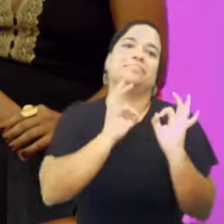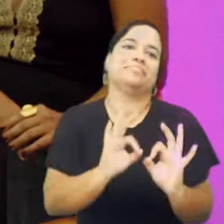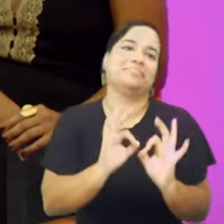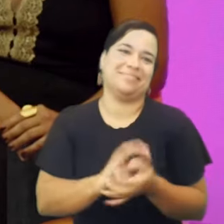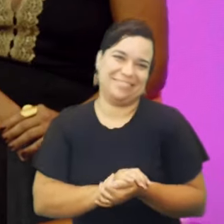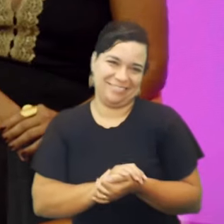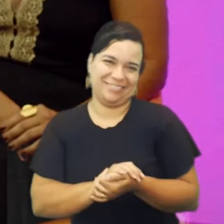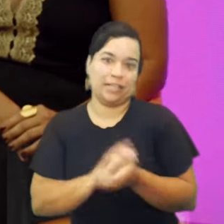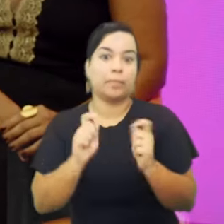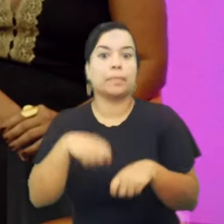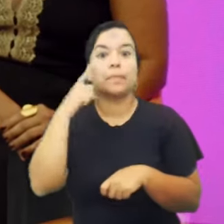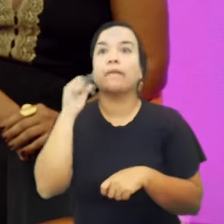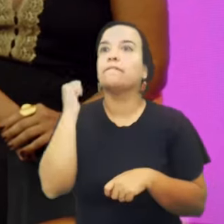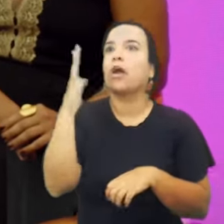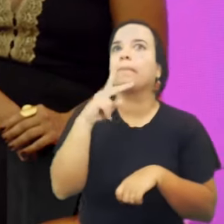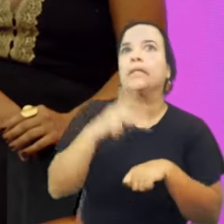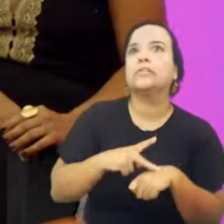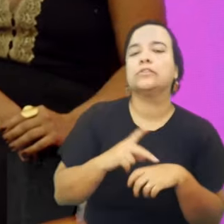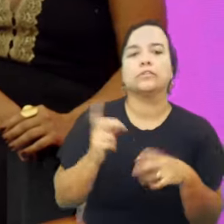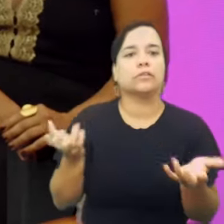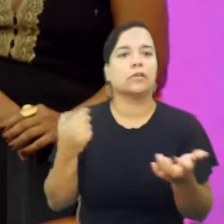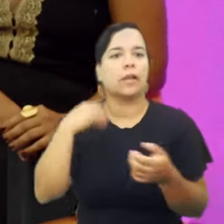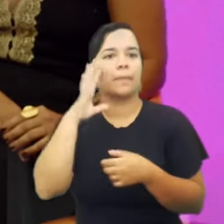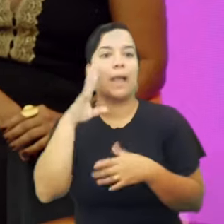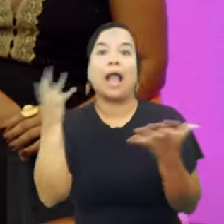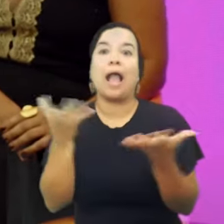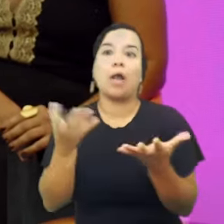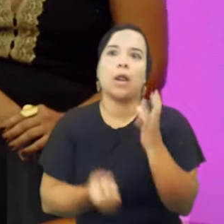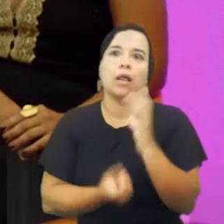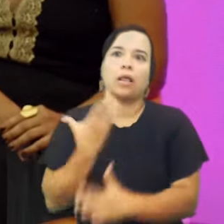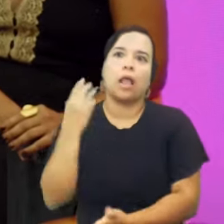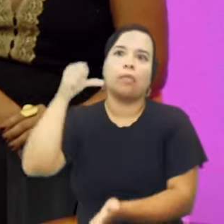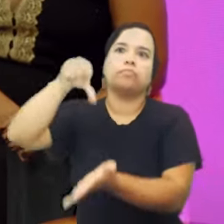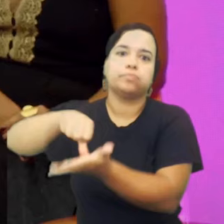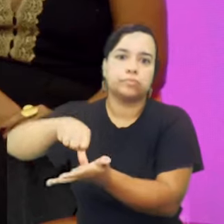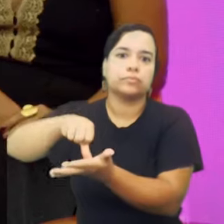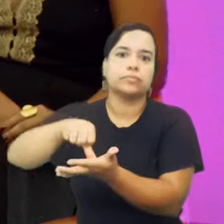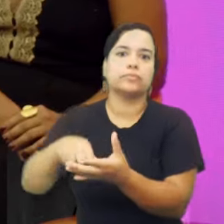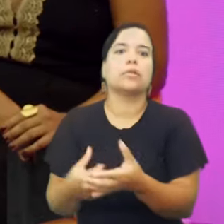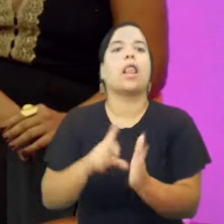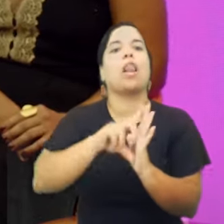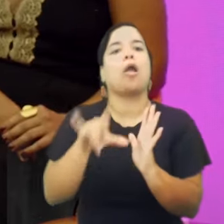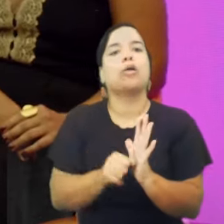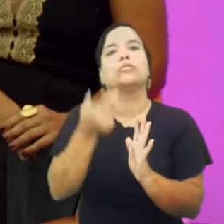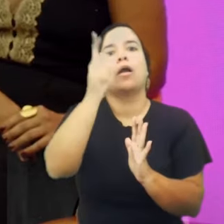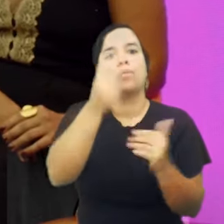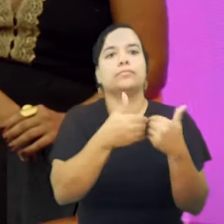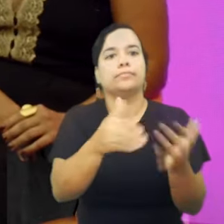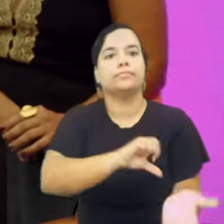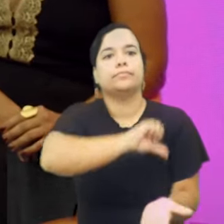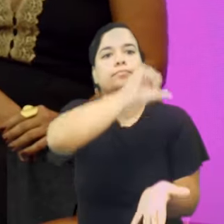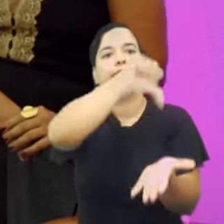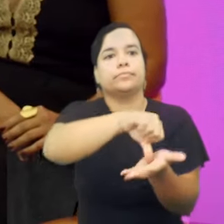você pode internacionalizar. Uhum. Agora tá no momento de eu ter uma franquia. Tá no momento de eu ter mais uma loja. Que no seu